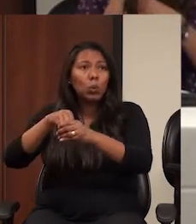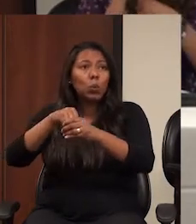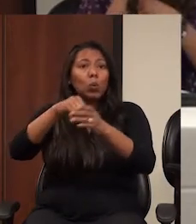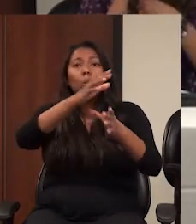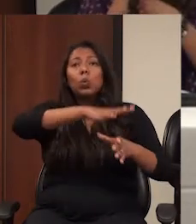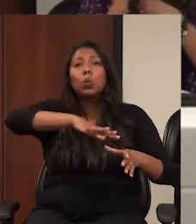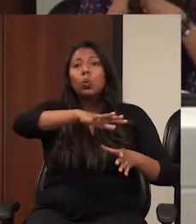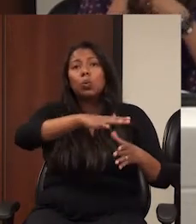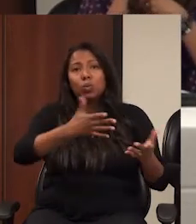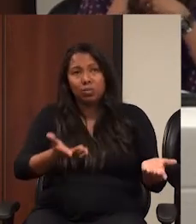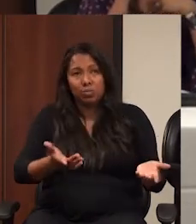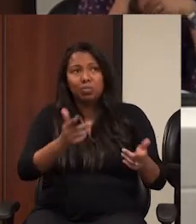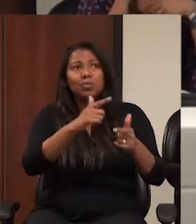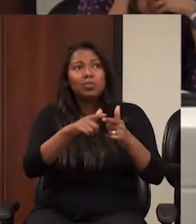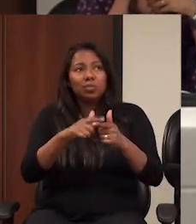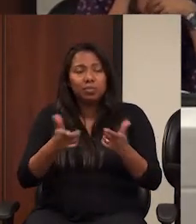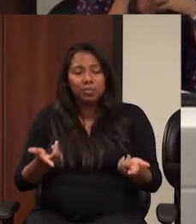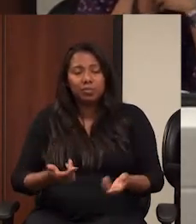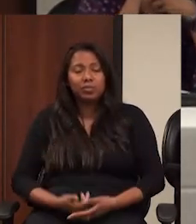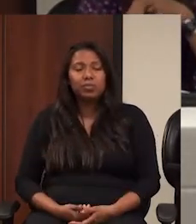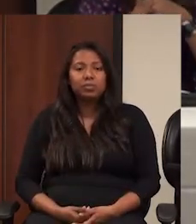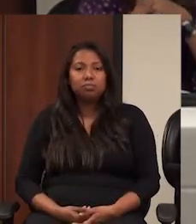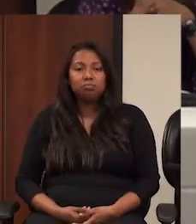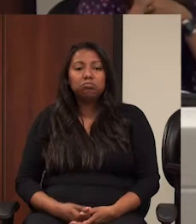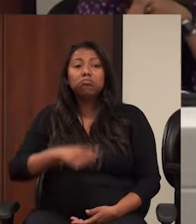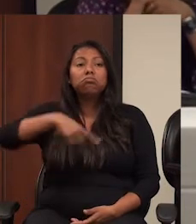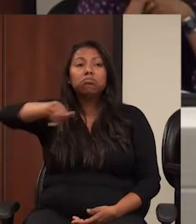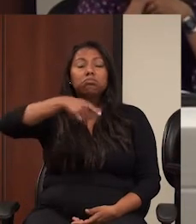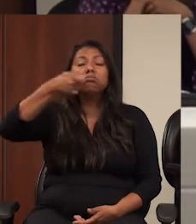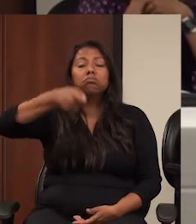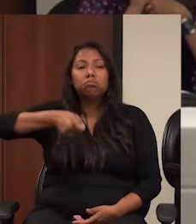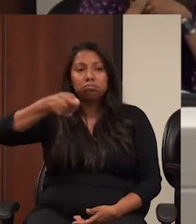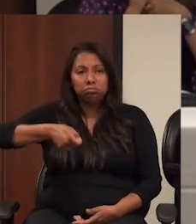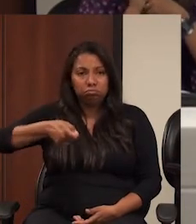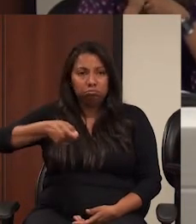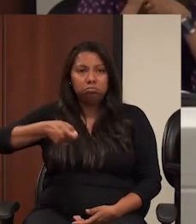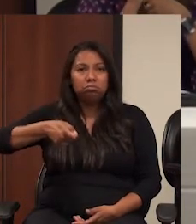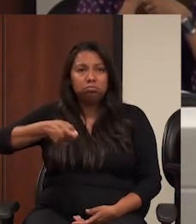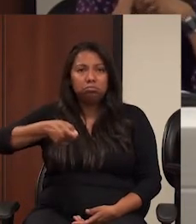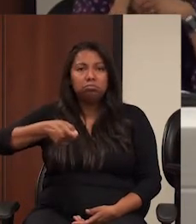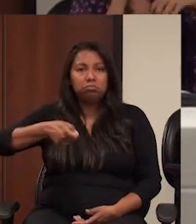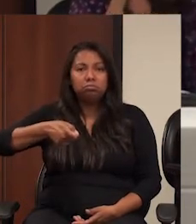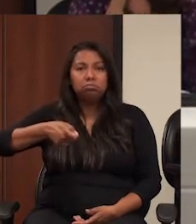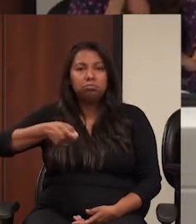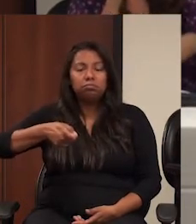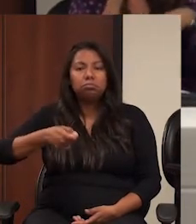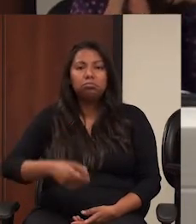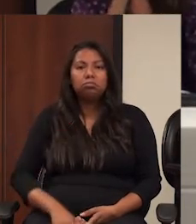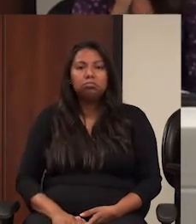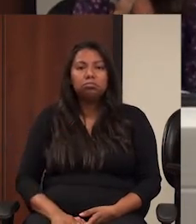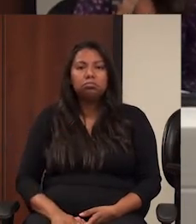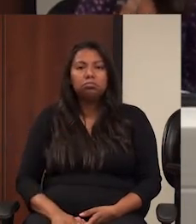Então, nós temos obrigação, como sociedade, de olharmos